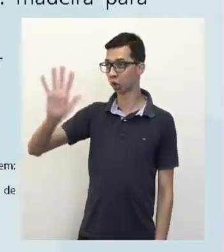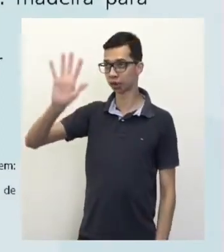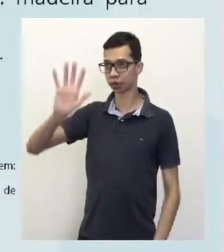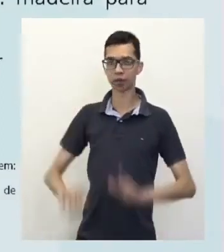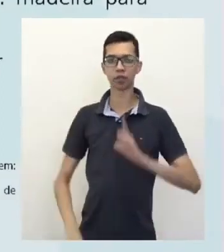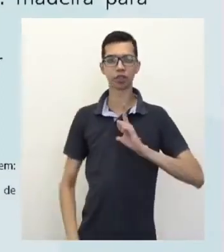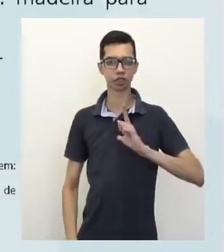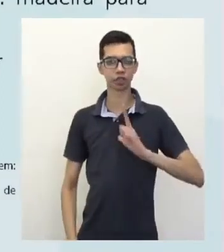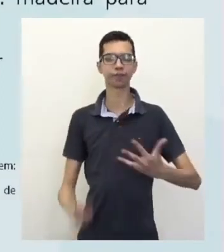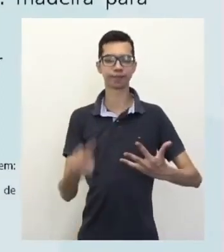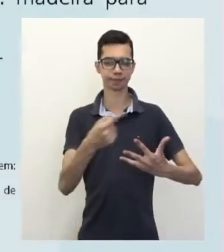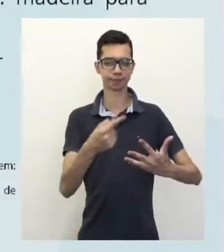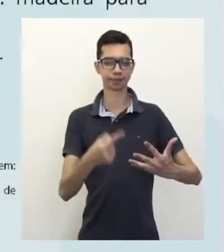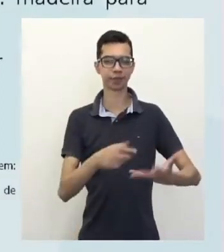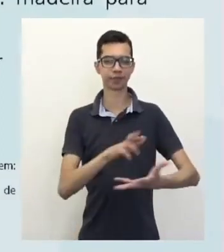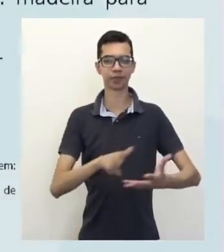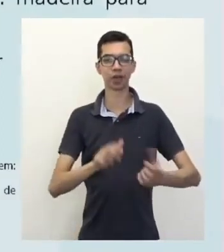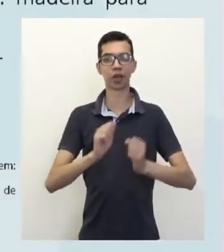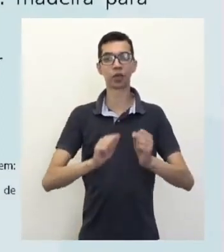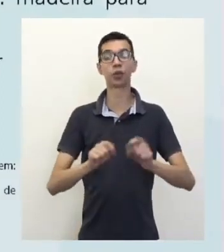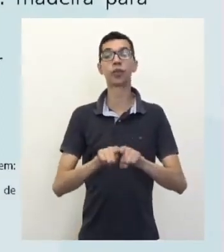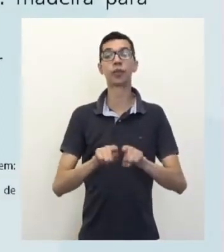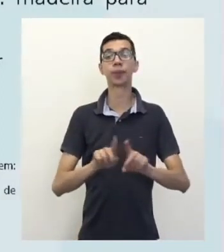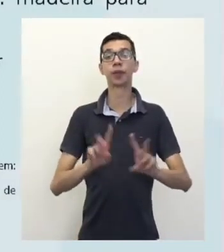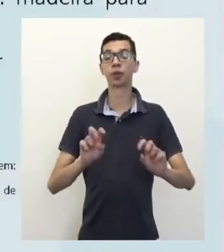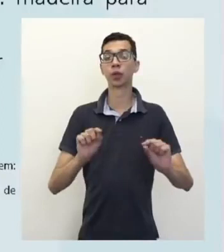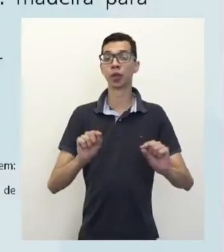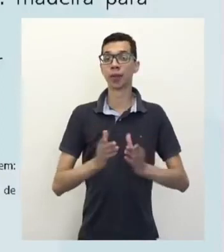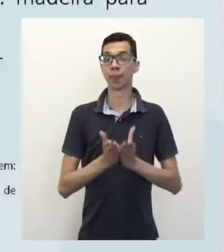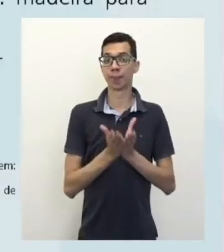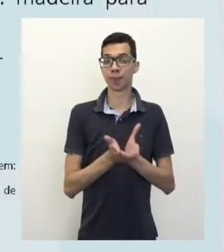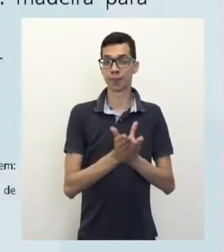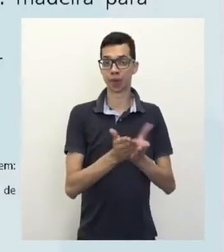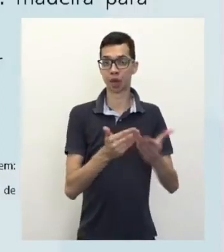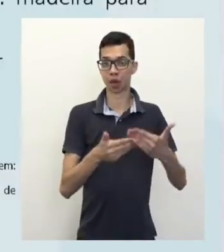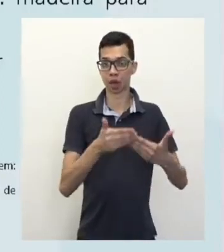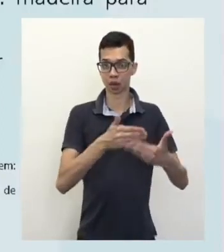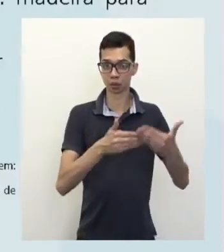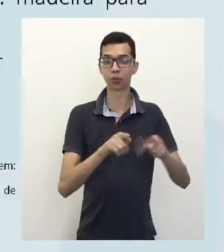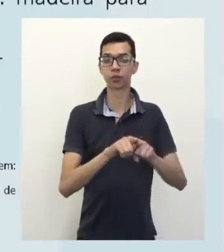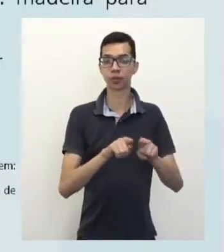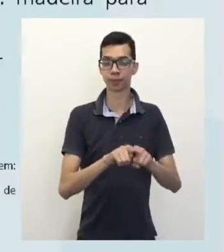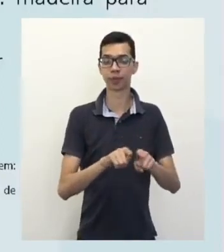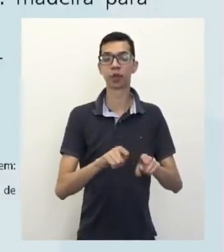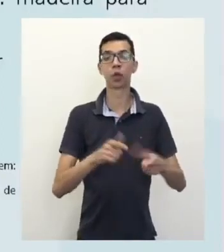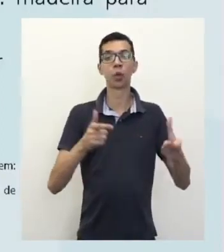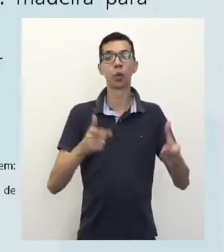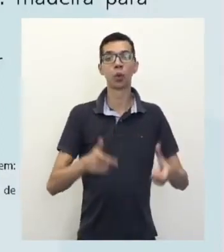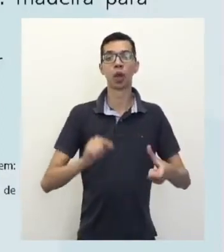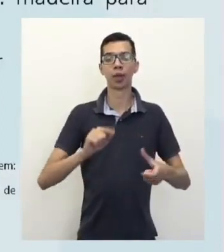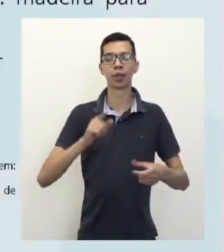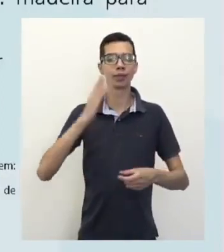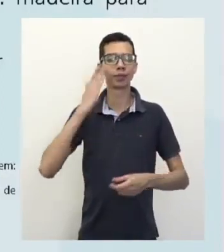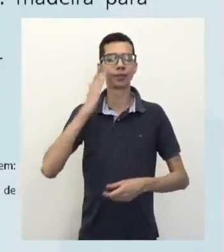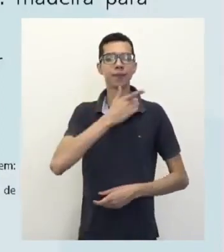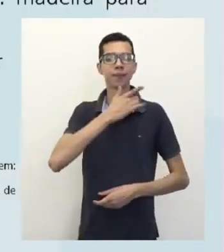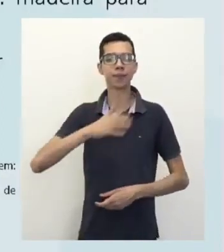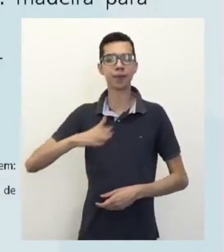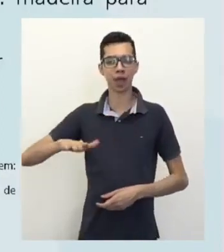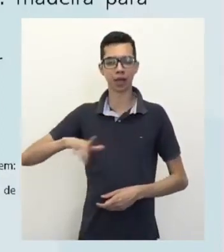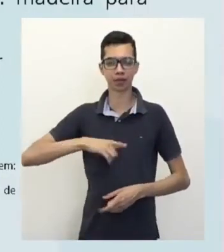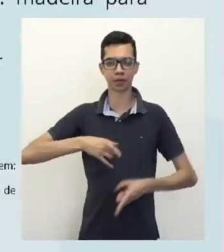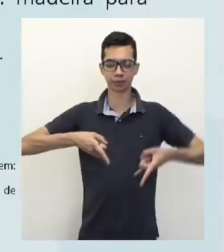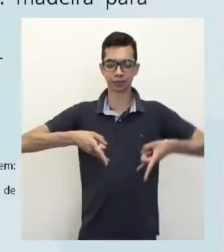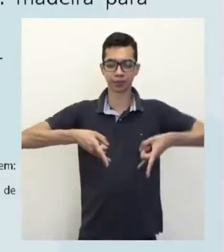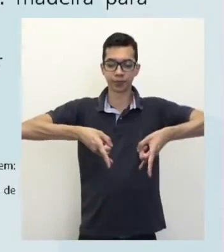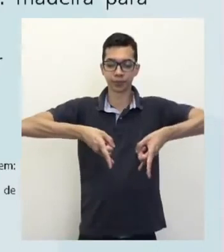ela também está ligada à indústria da produção de barcos, navios, plataformas de petróleo, automóveis, ao